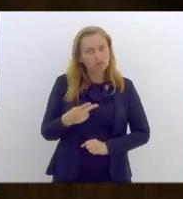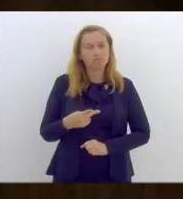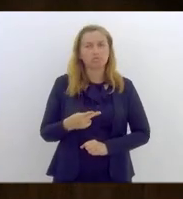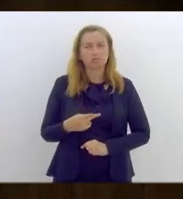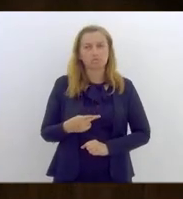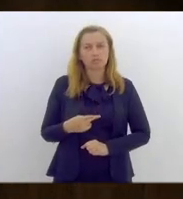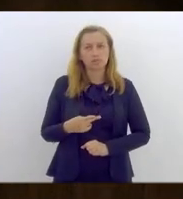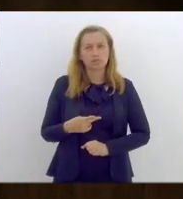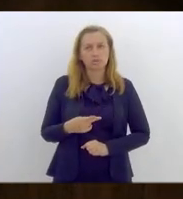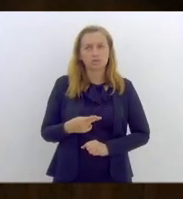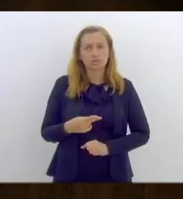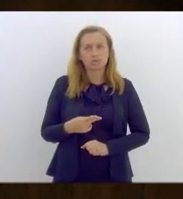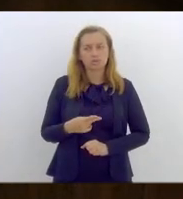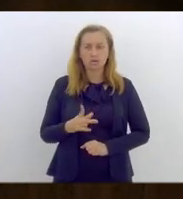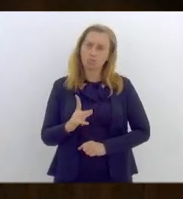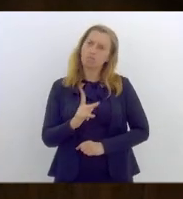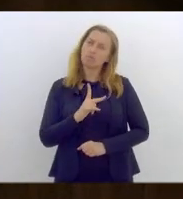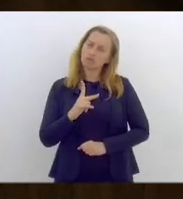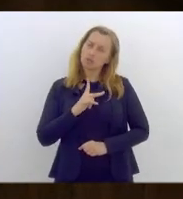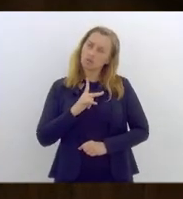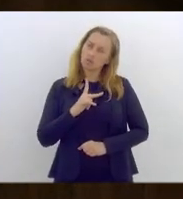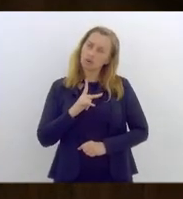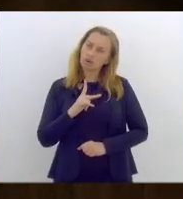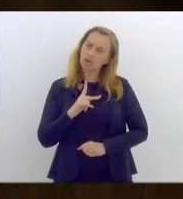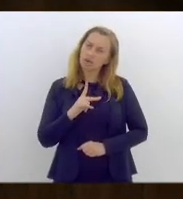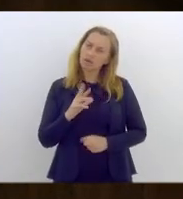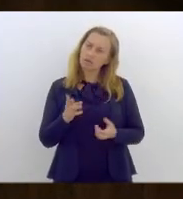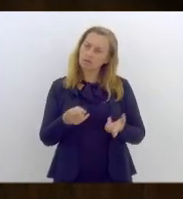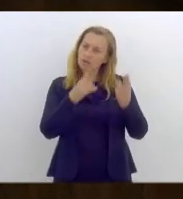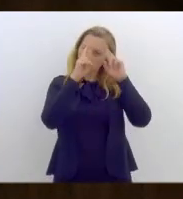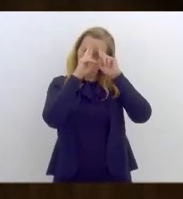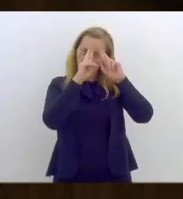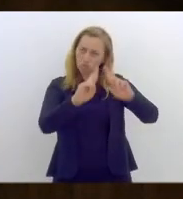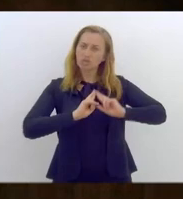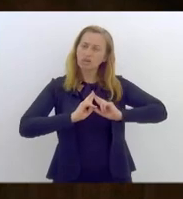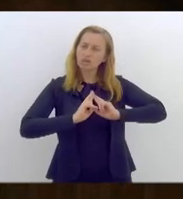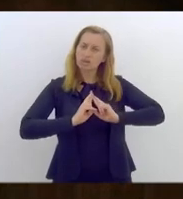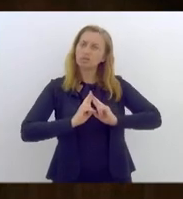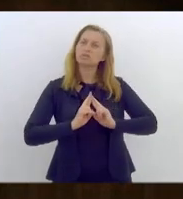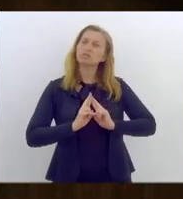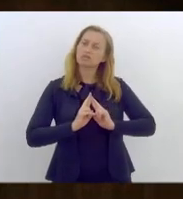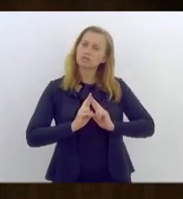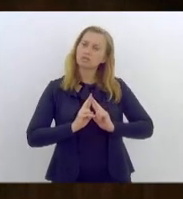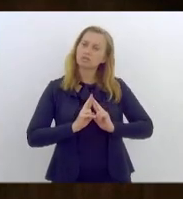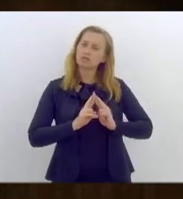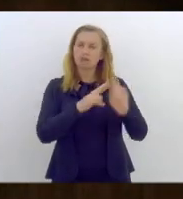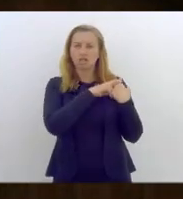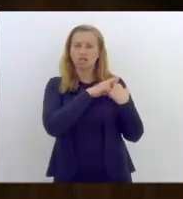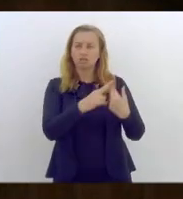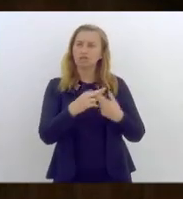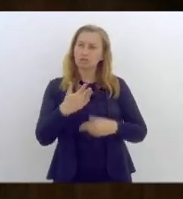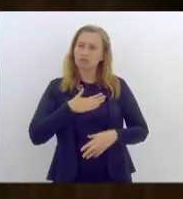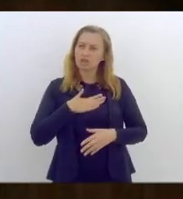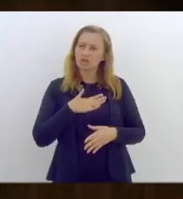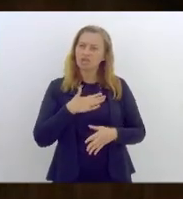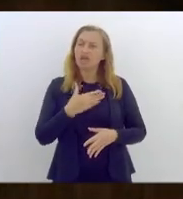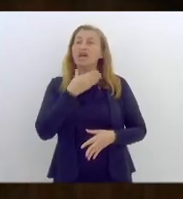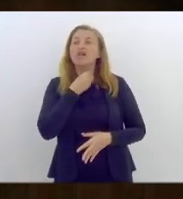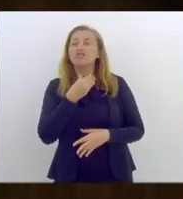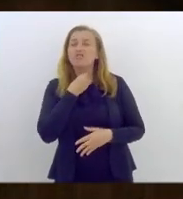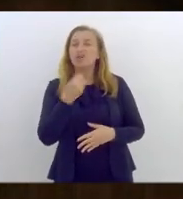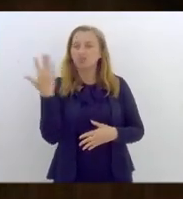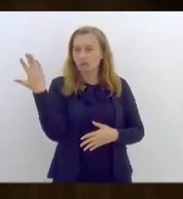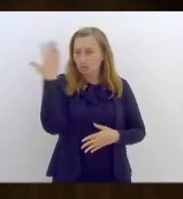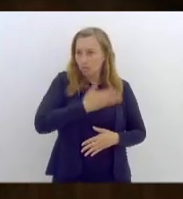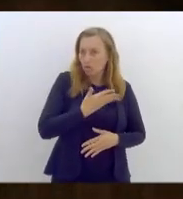inclusive de forma pessoal uma responsabilidade em mim as provas são falsas o perito